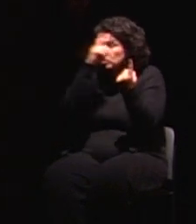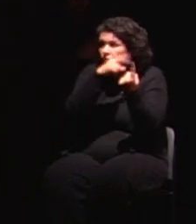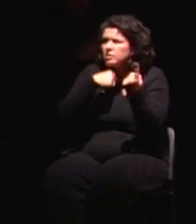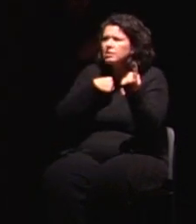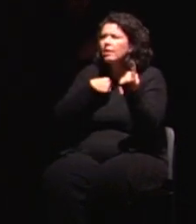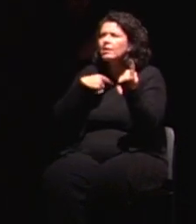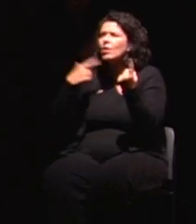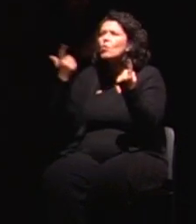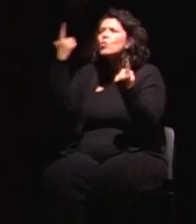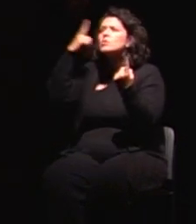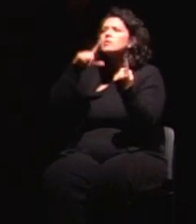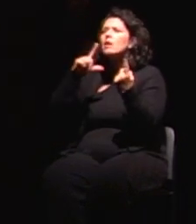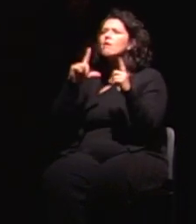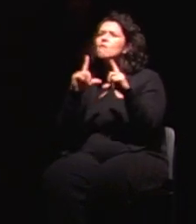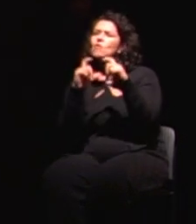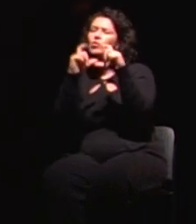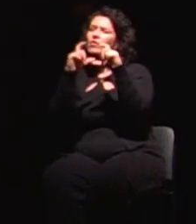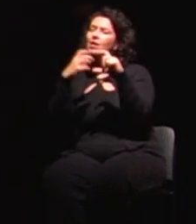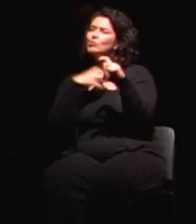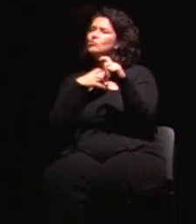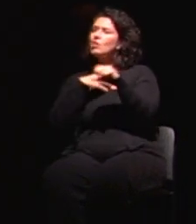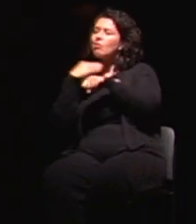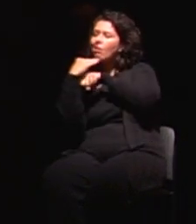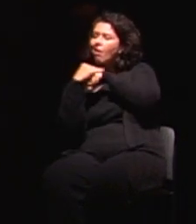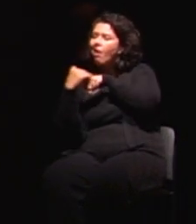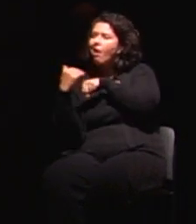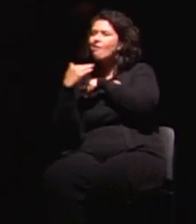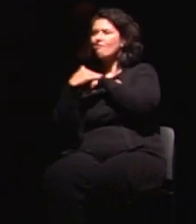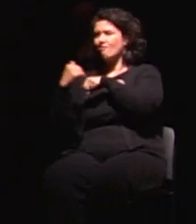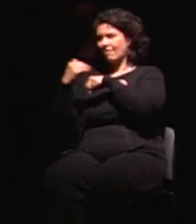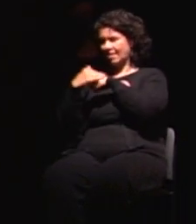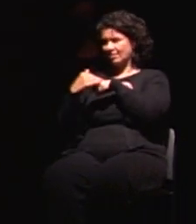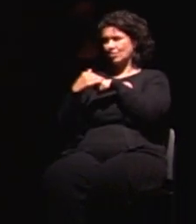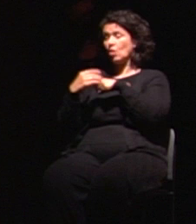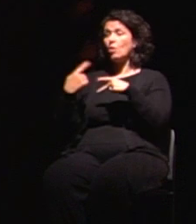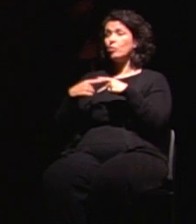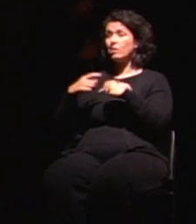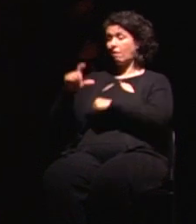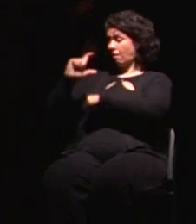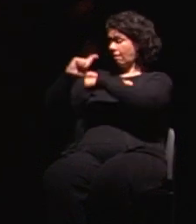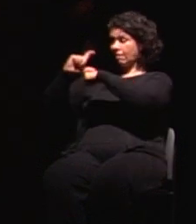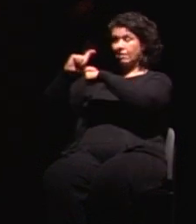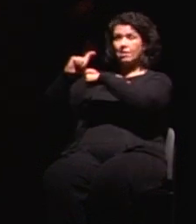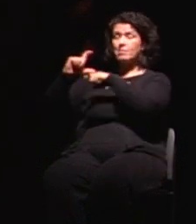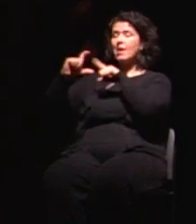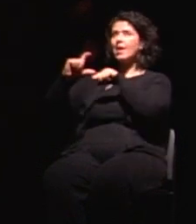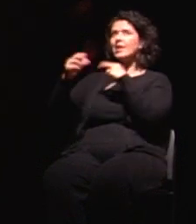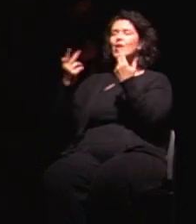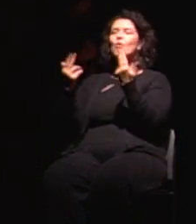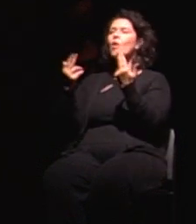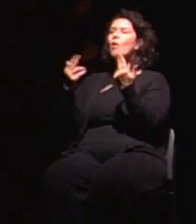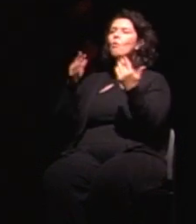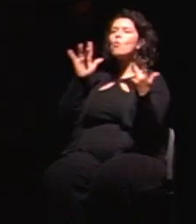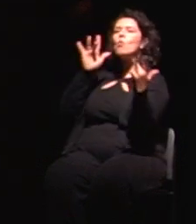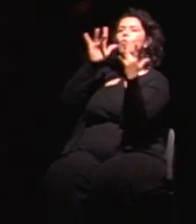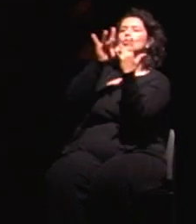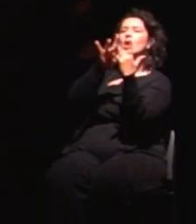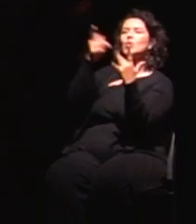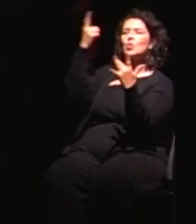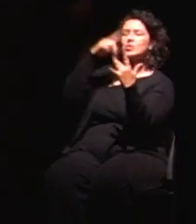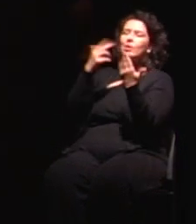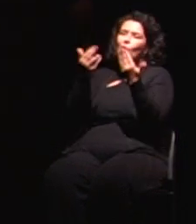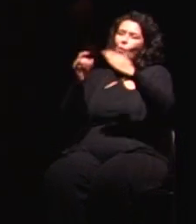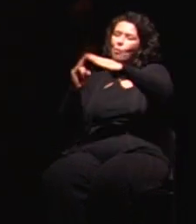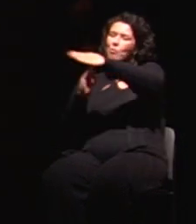as pessoas com muito afeto, né? Para ele, a câmera era uma ponte. Ele dizia: a câmera,